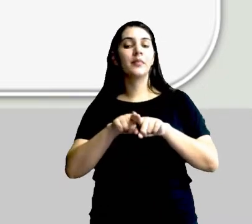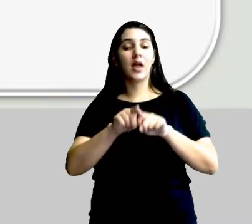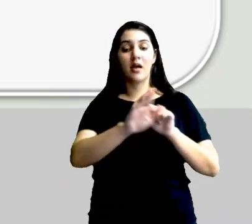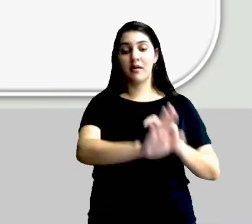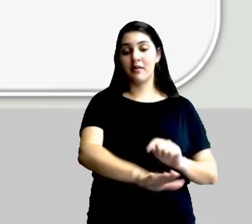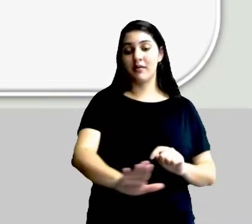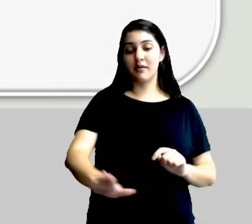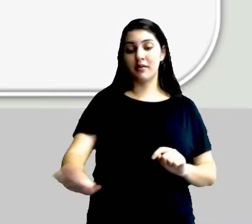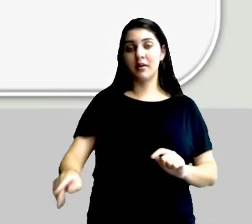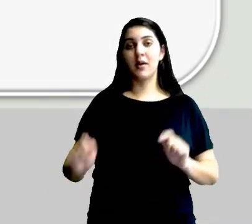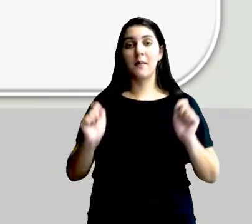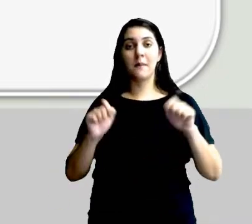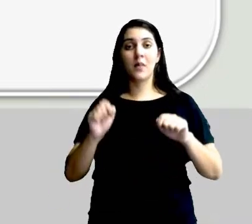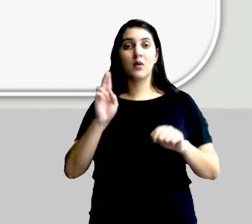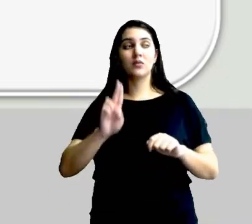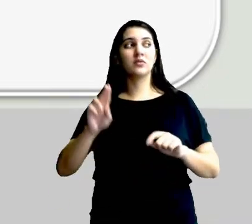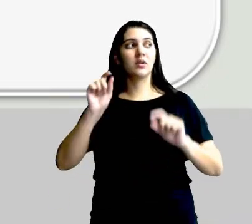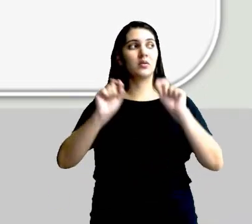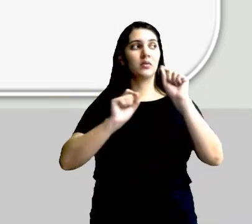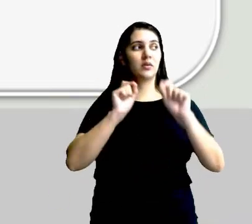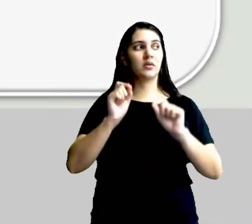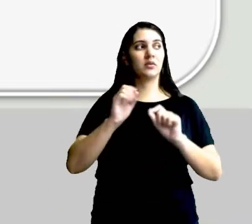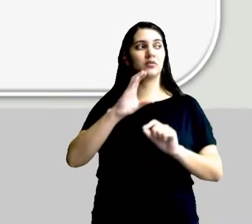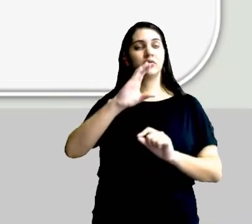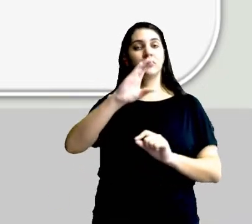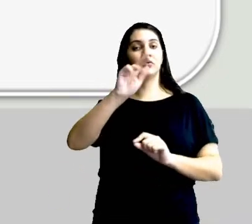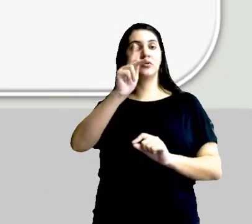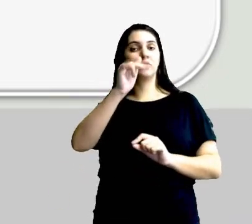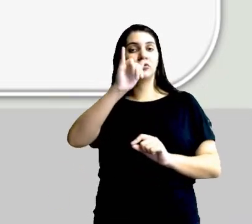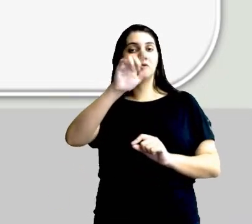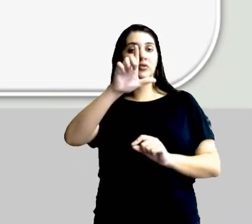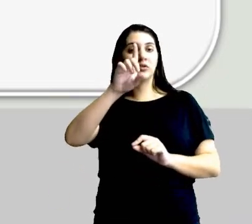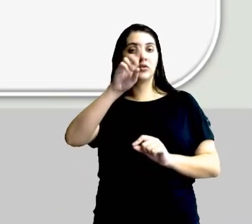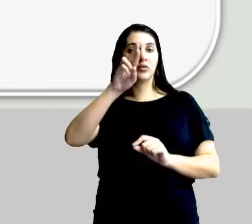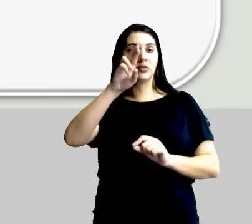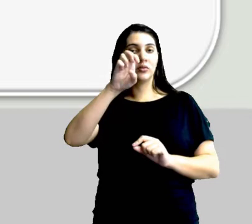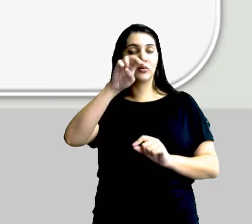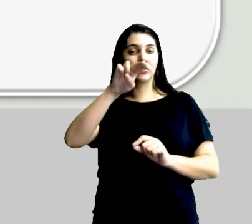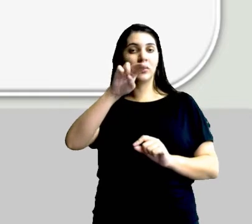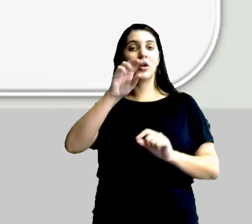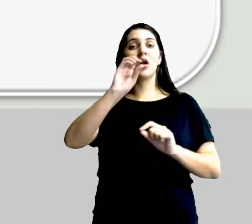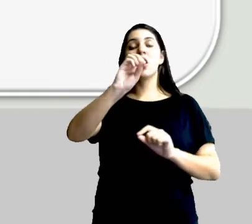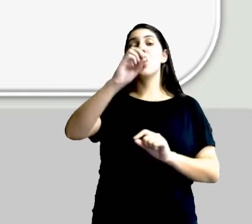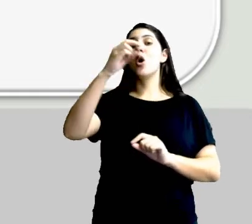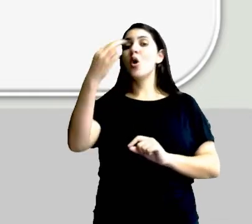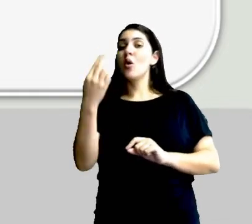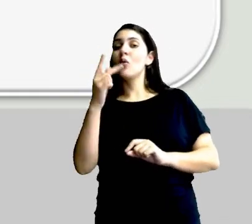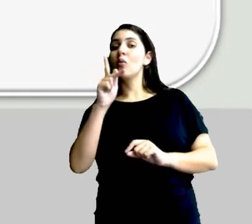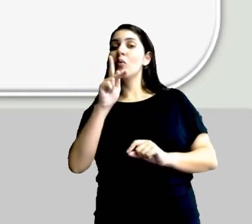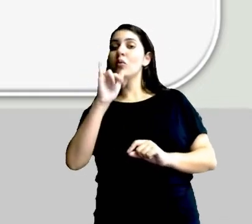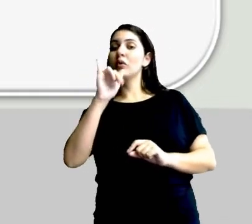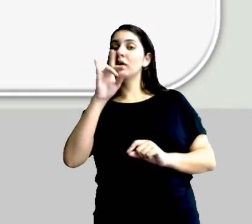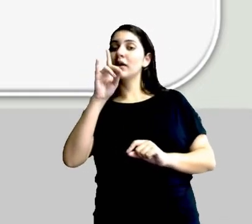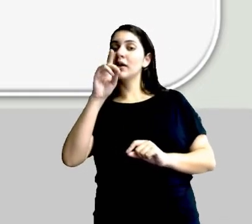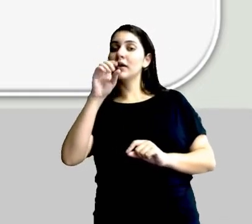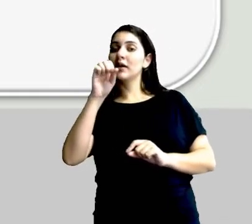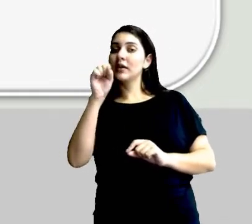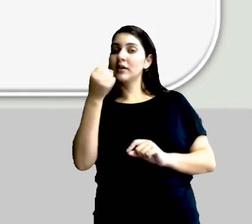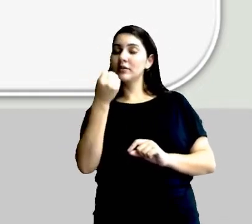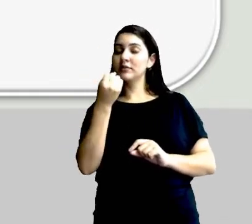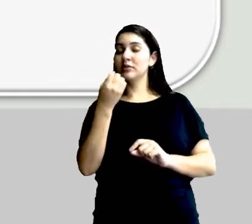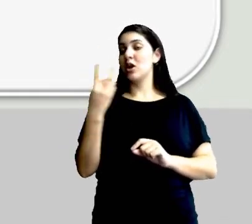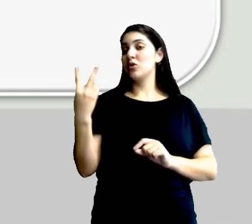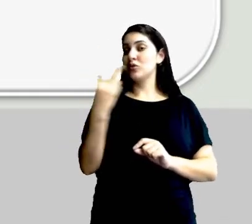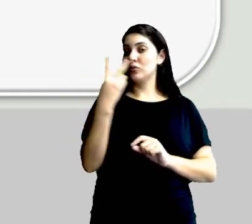a crianças, eu posso usar duas palavrinhas, ou children ou kids. Então, tanto uma palavrinha quanto outra